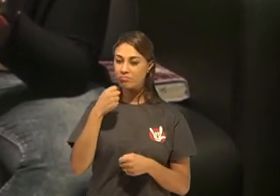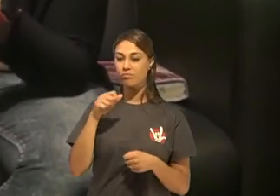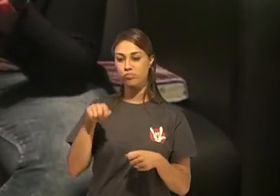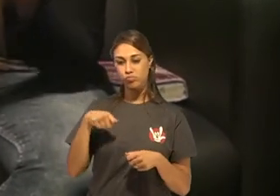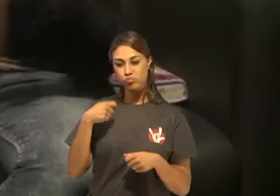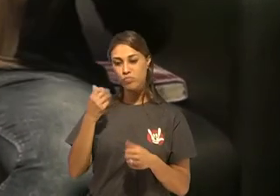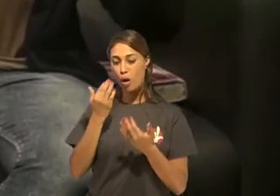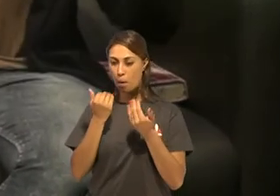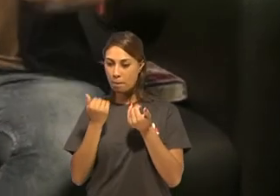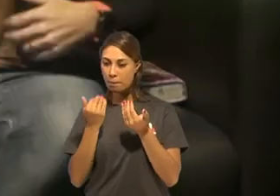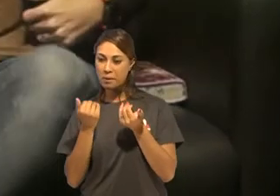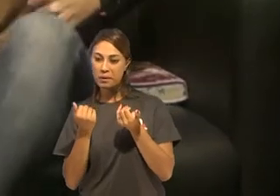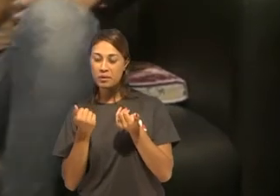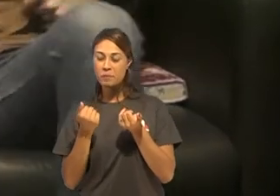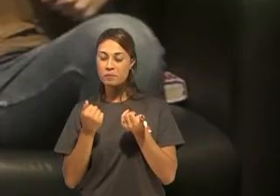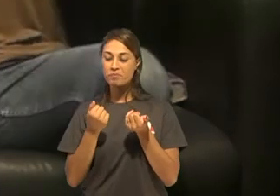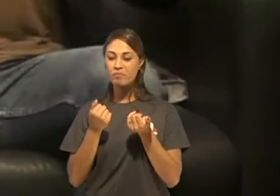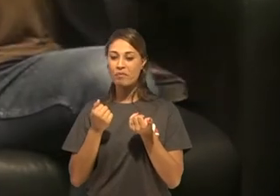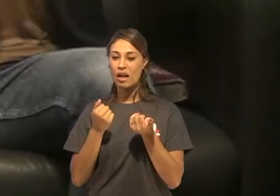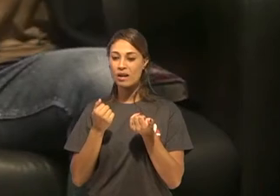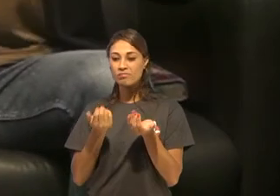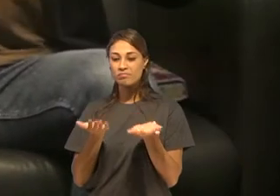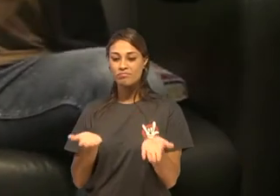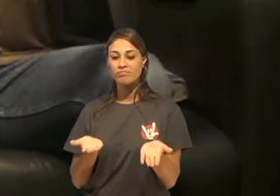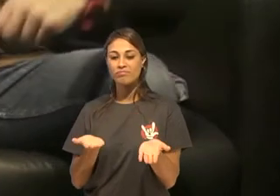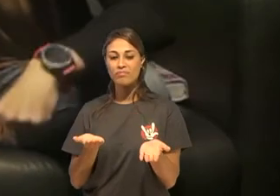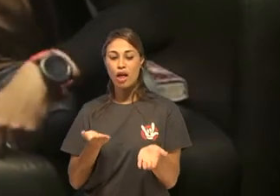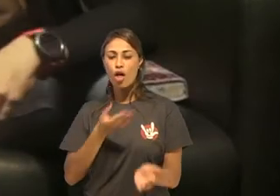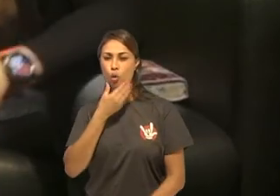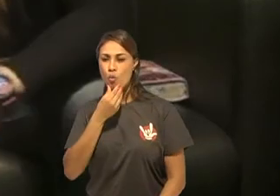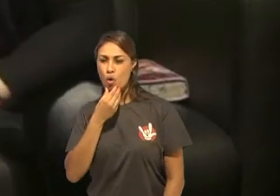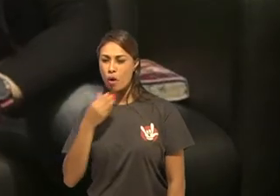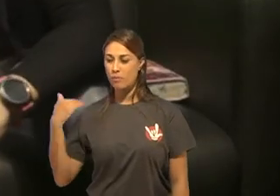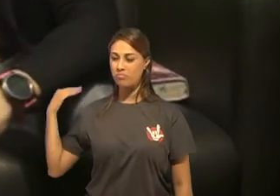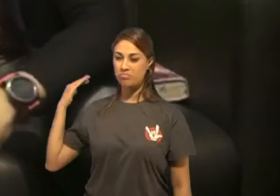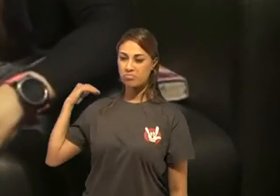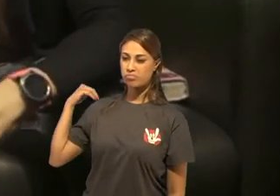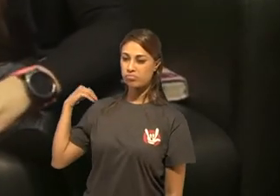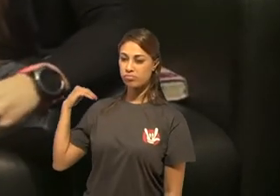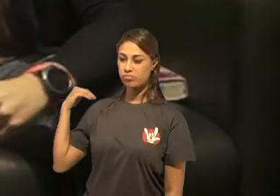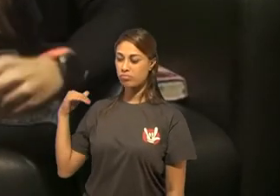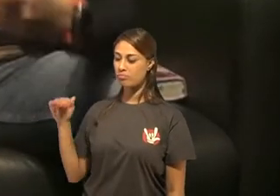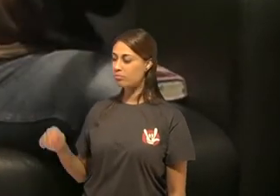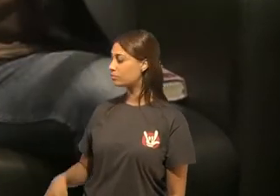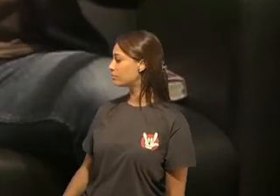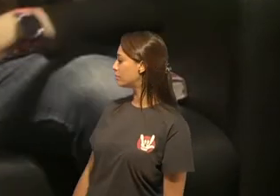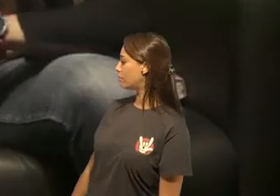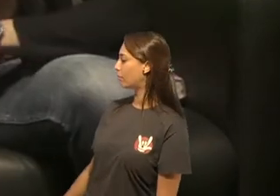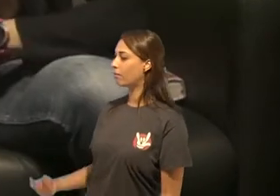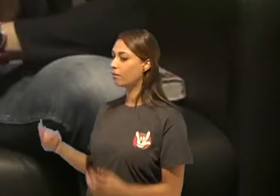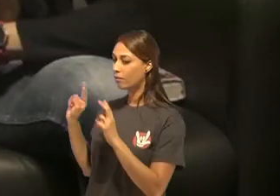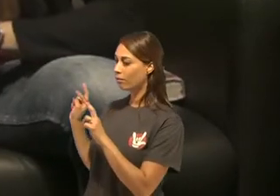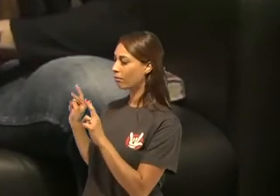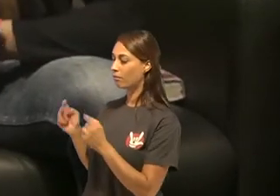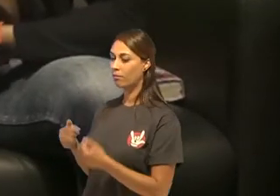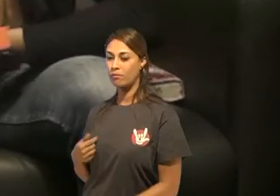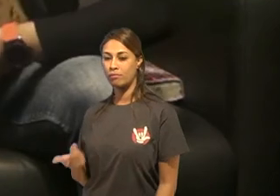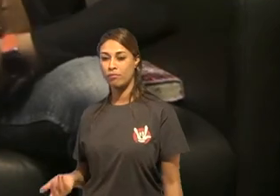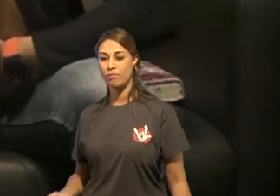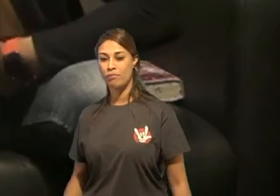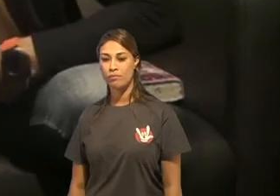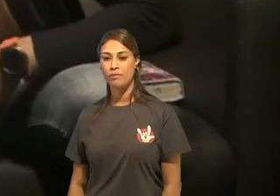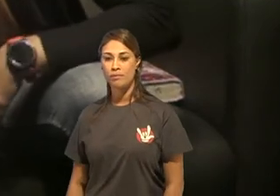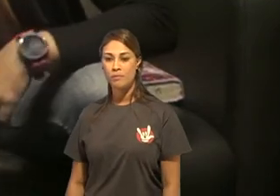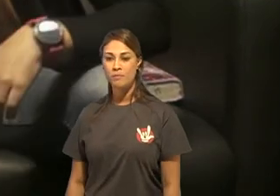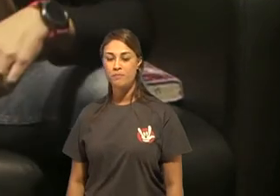O dono do acampamento chega atrás de mim, bateu nas minhas costas. Ricardo, o seu pessoal, os seus jovens,